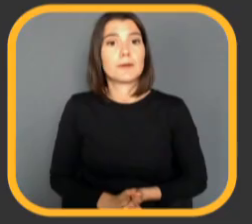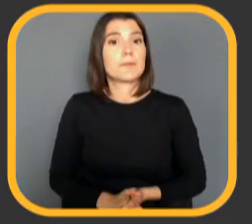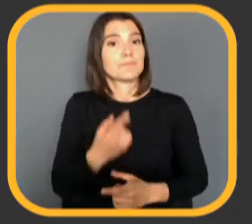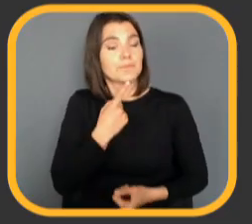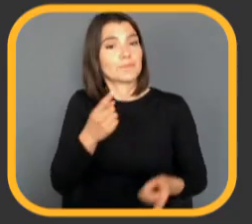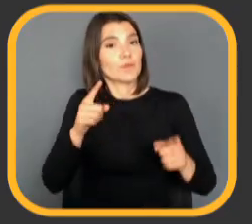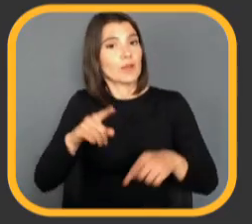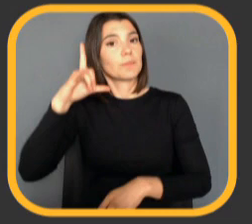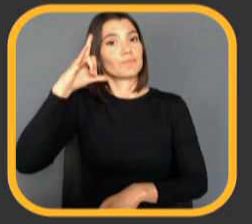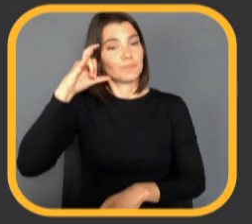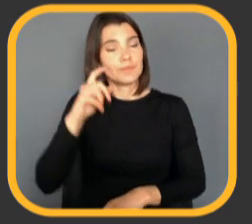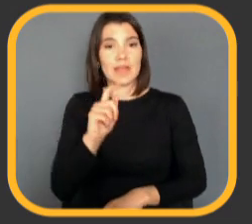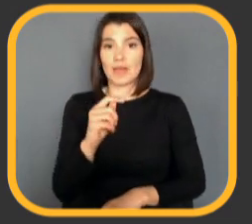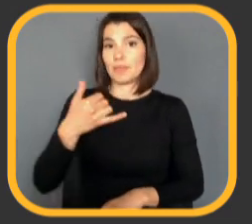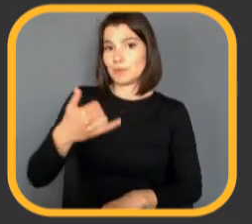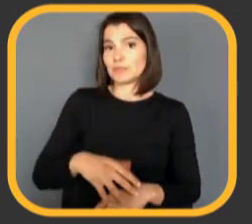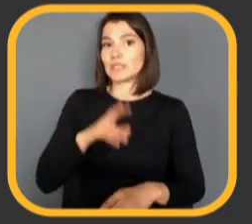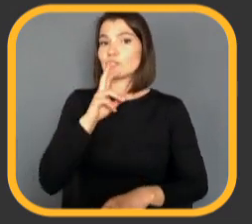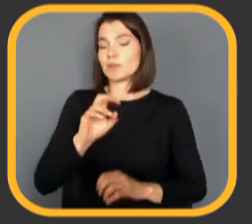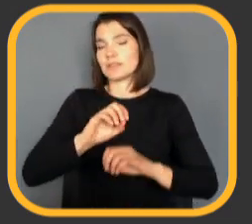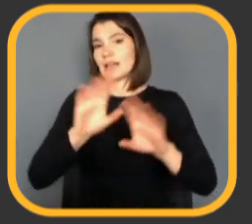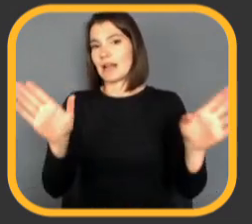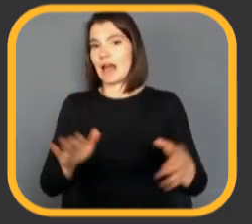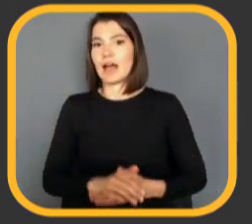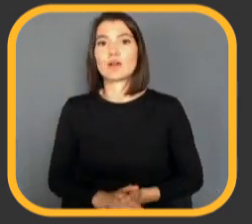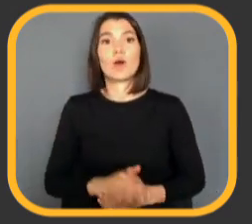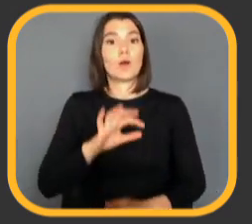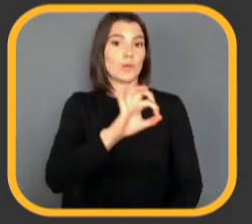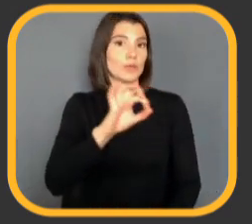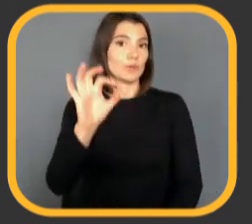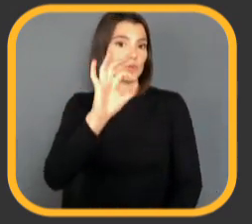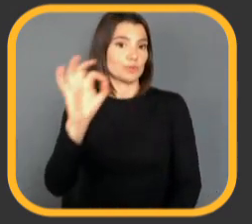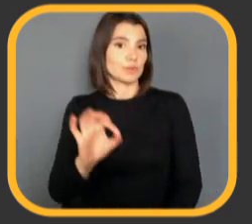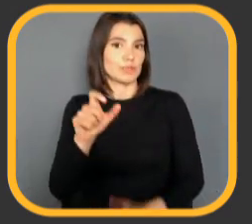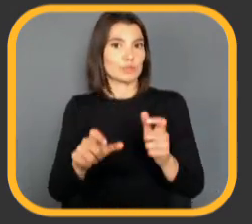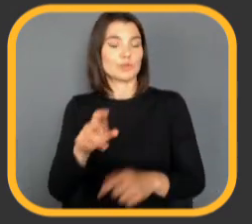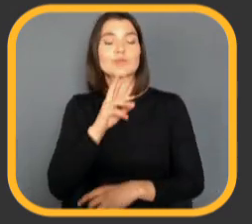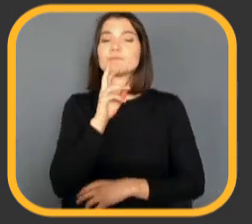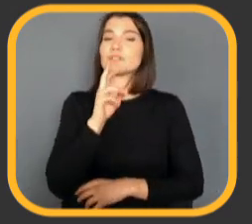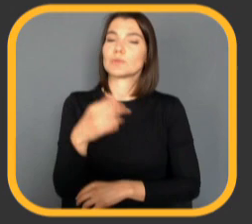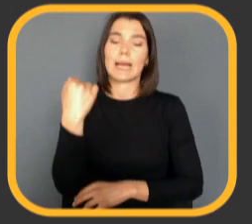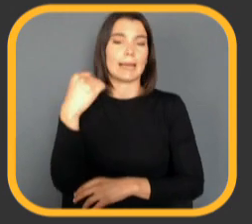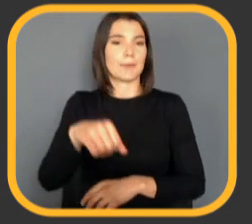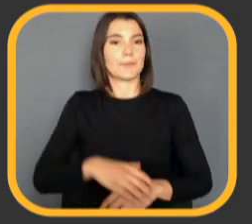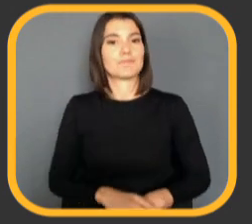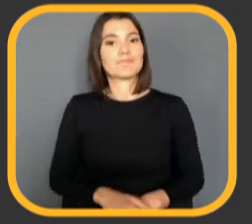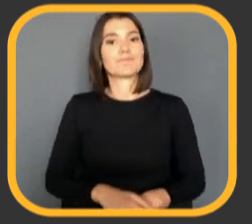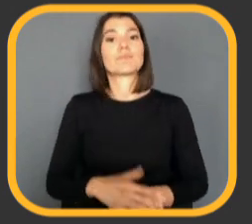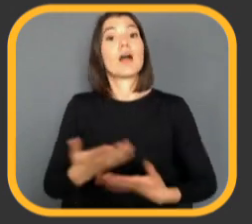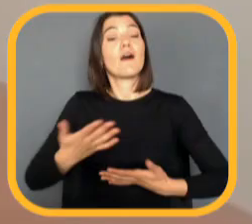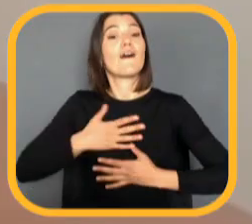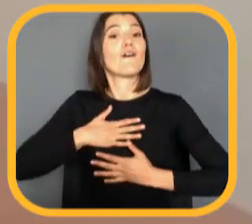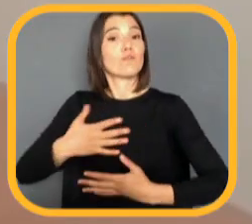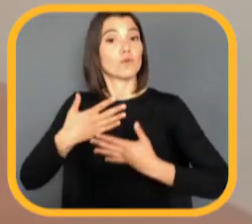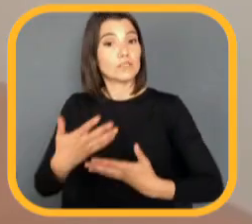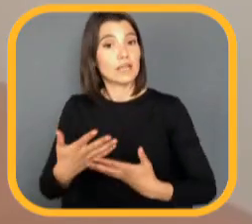coisa. Mais uma vez, no Instagram do E2, a resposta foi clara, com 88% dos inquiridos a responder não.